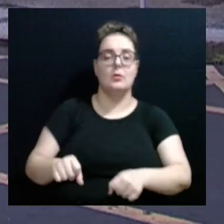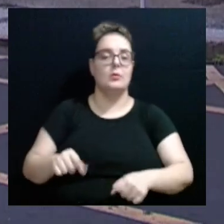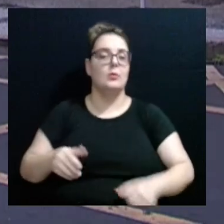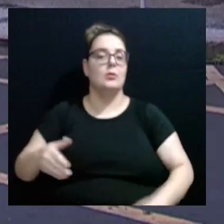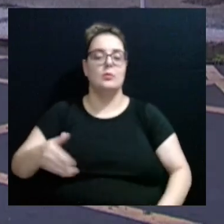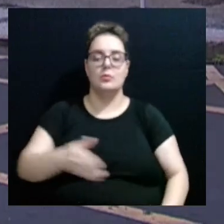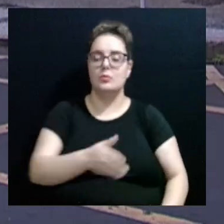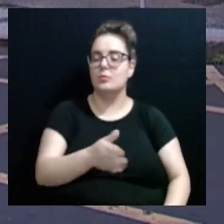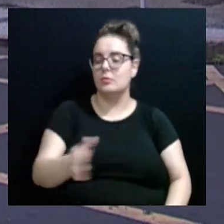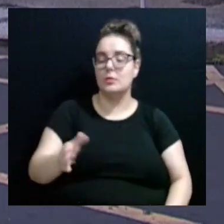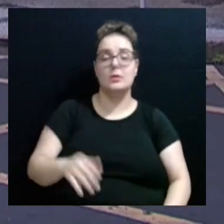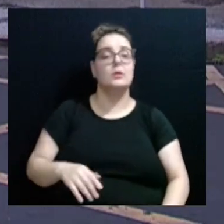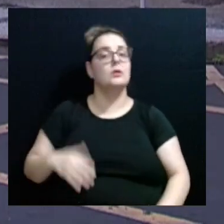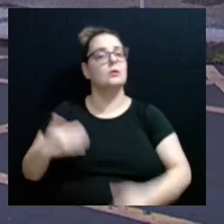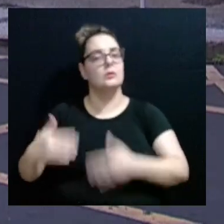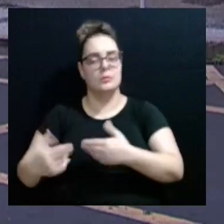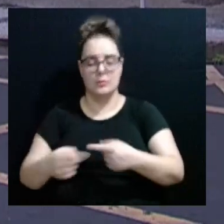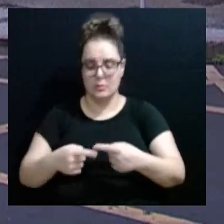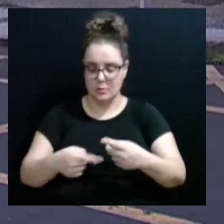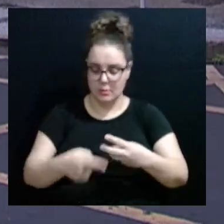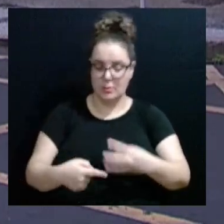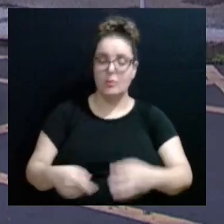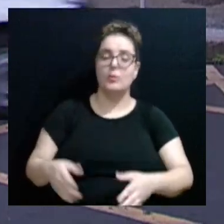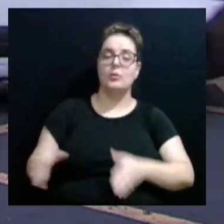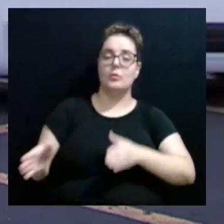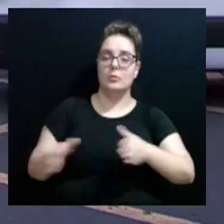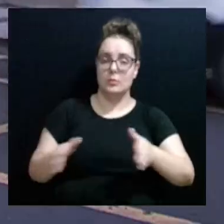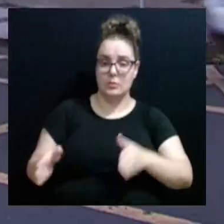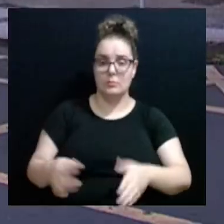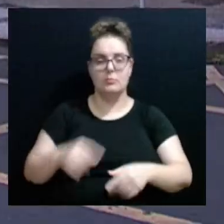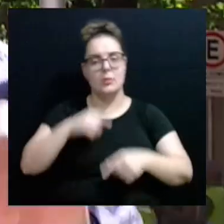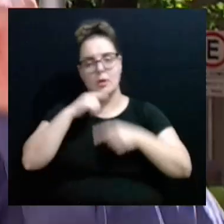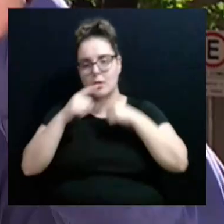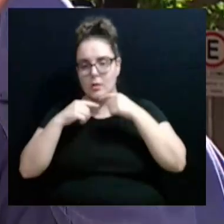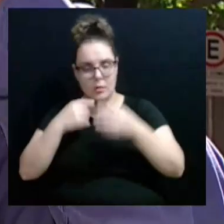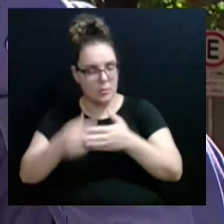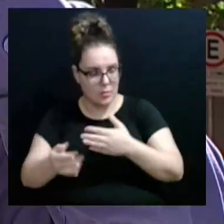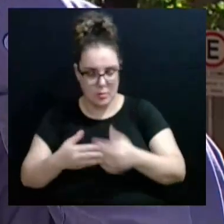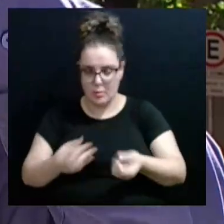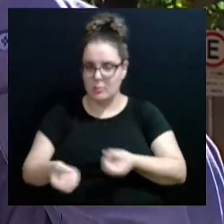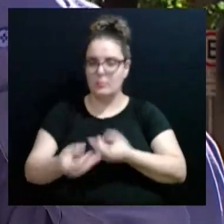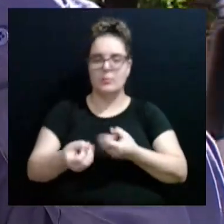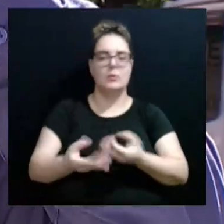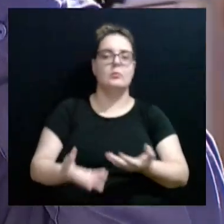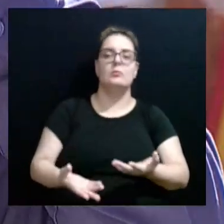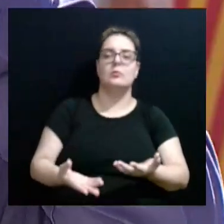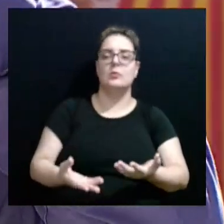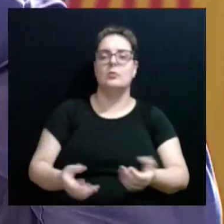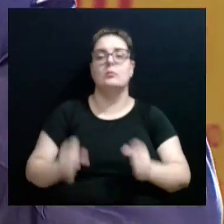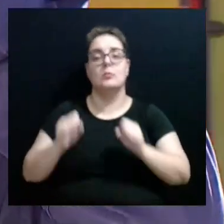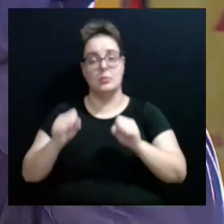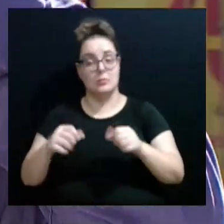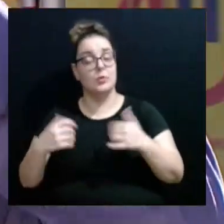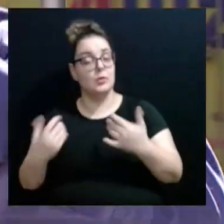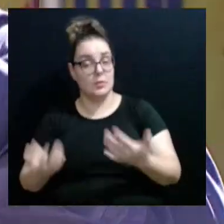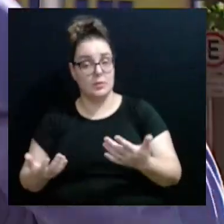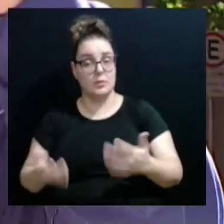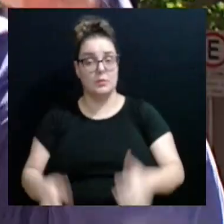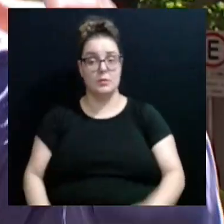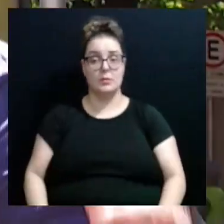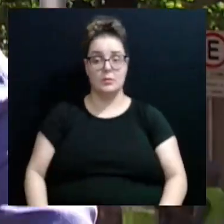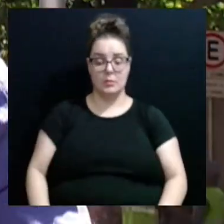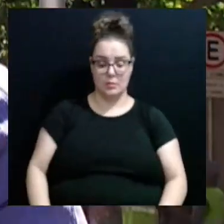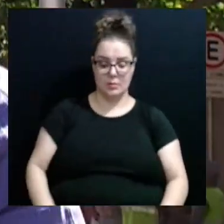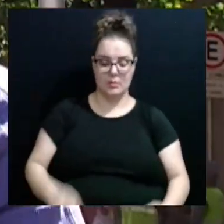longo da semana o trecho para tirar qualquer dúvida, para fornecer uma informação, para poder te atender com relação